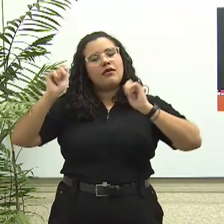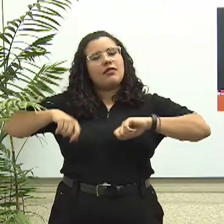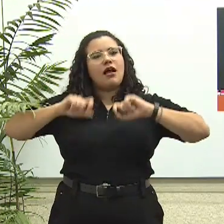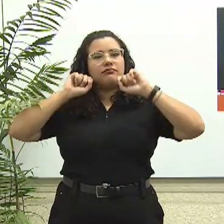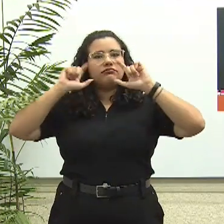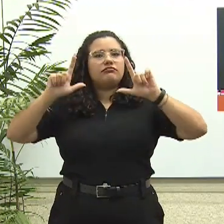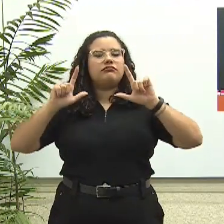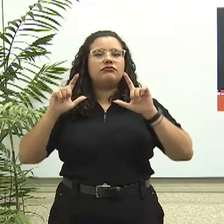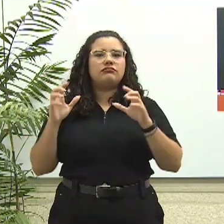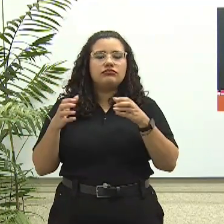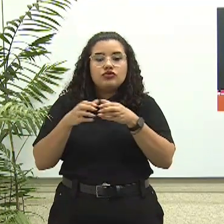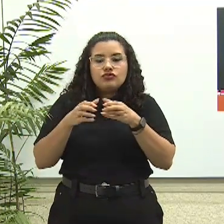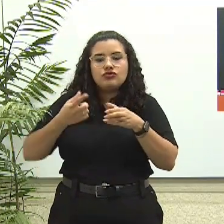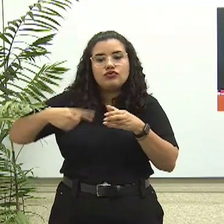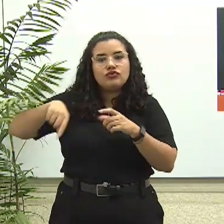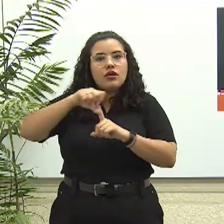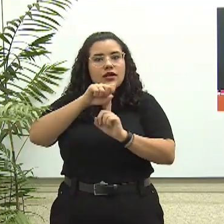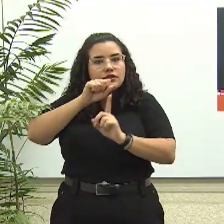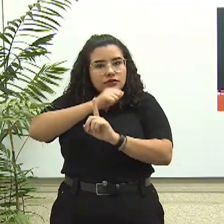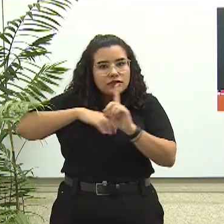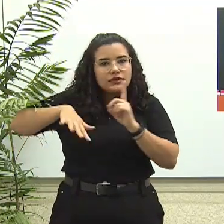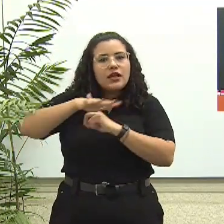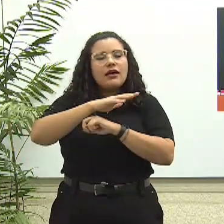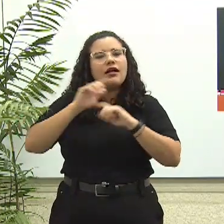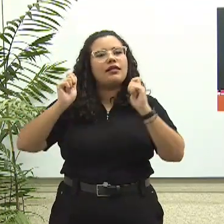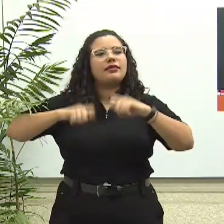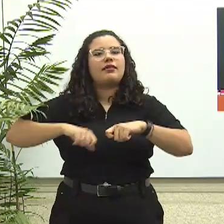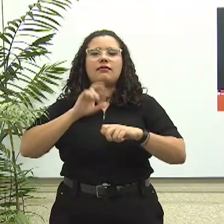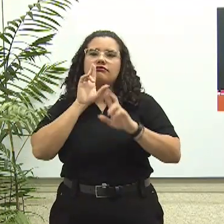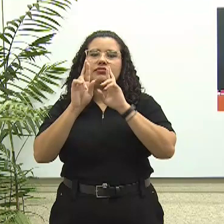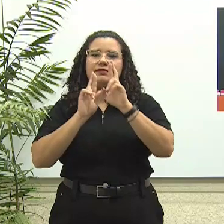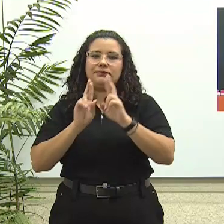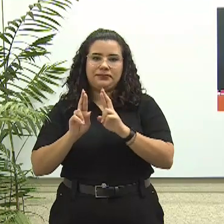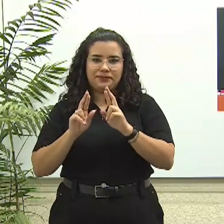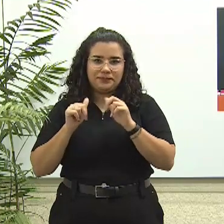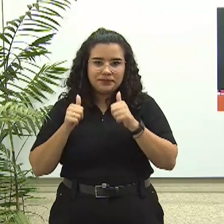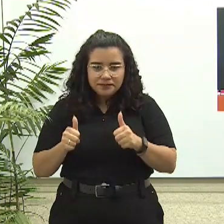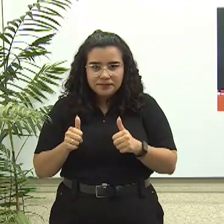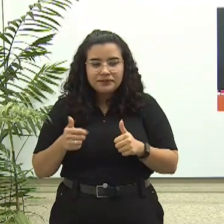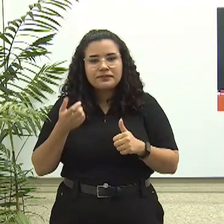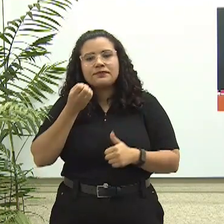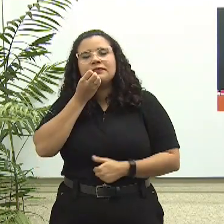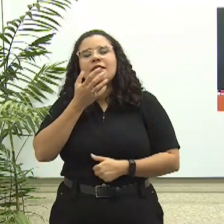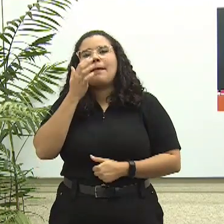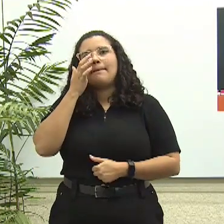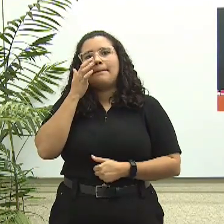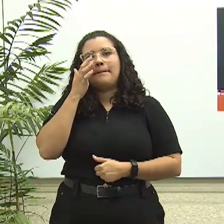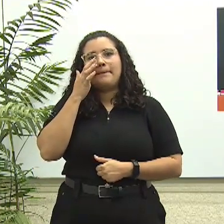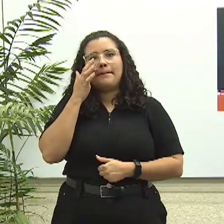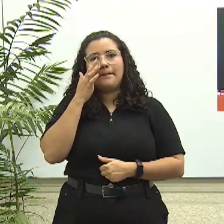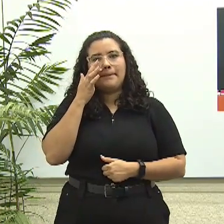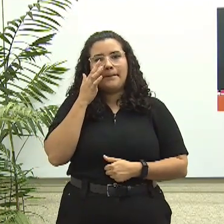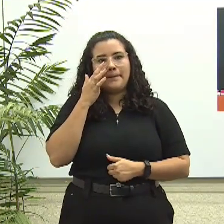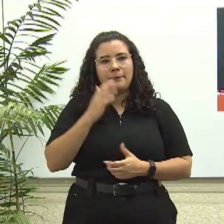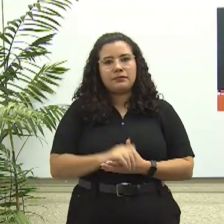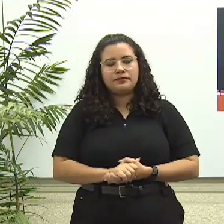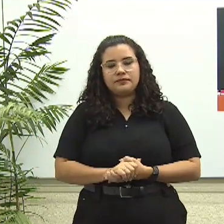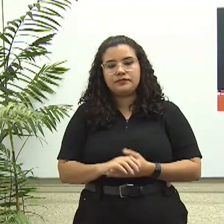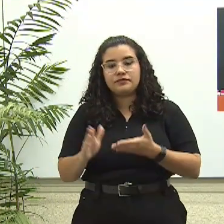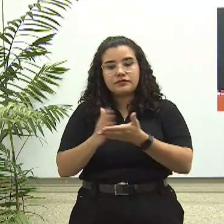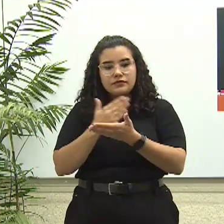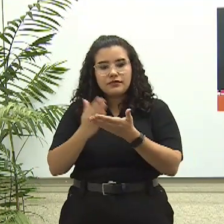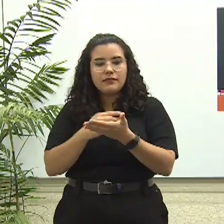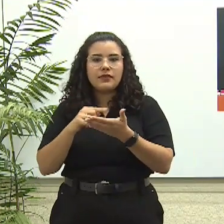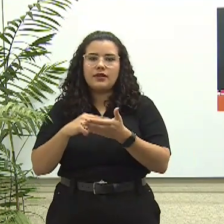juntos enquanto sociedade eh dar algumas respostas né E aí bom o livro no livro né a gente se